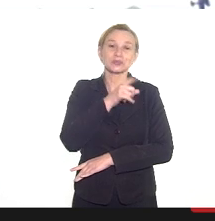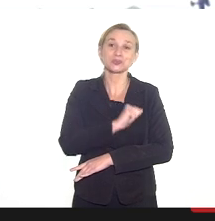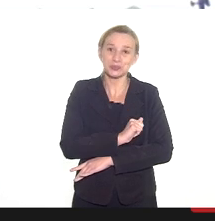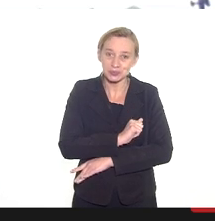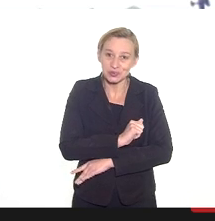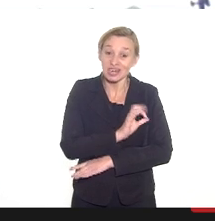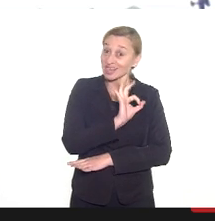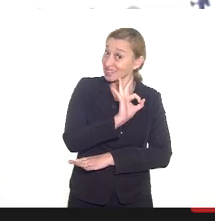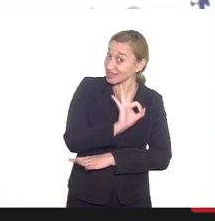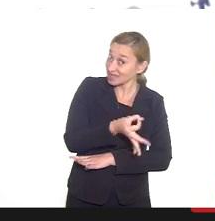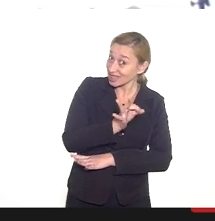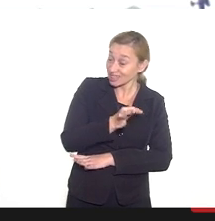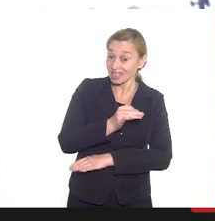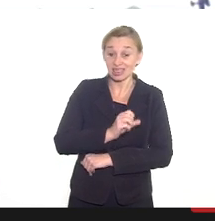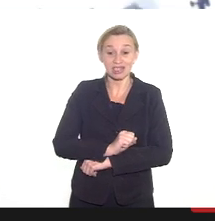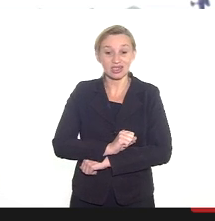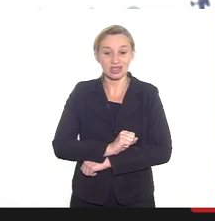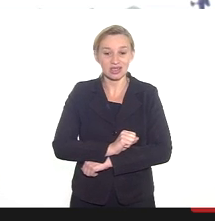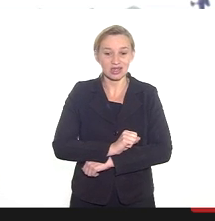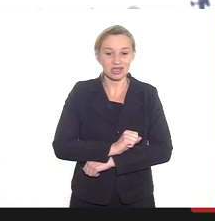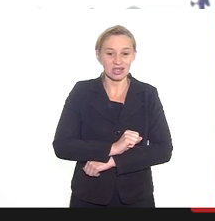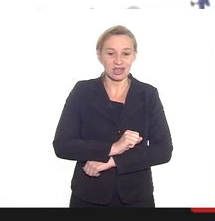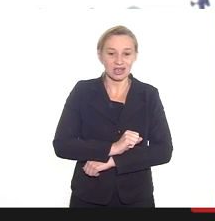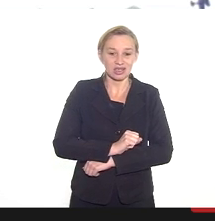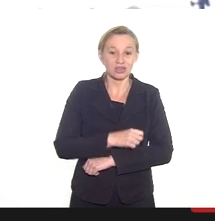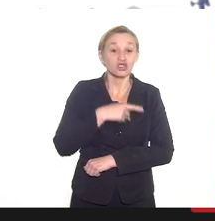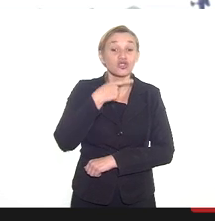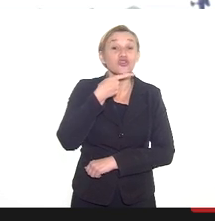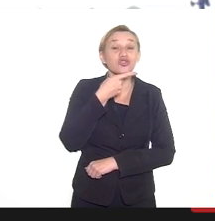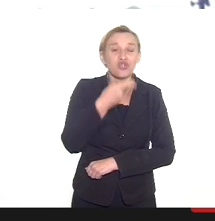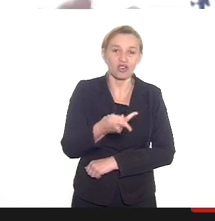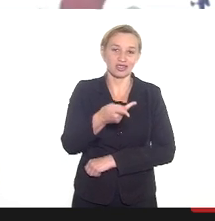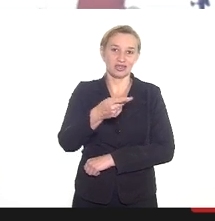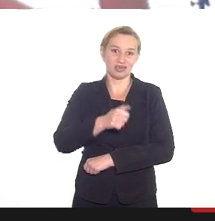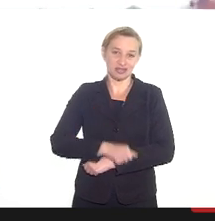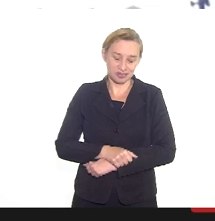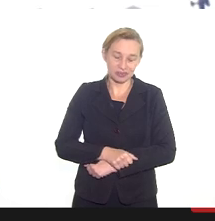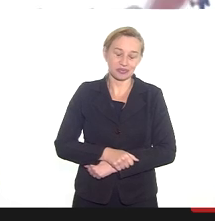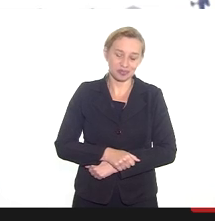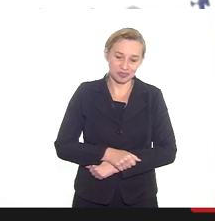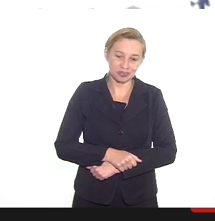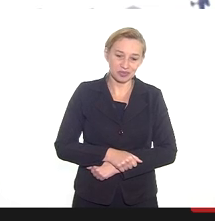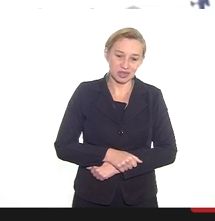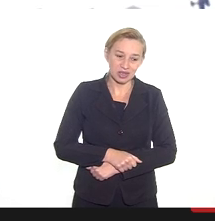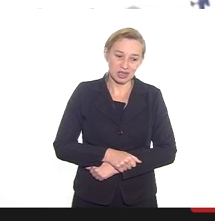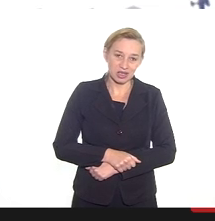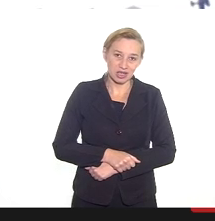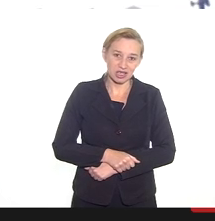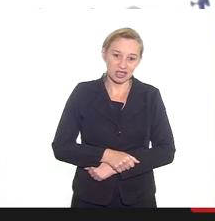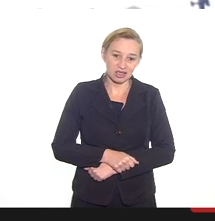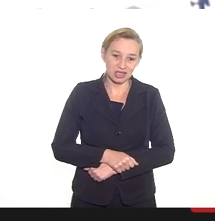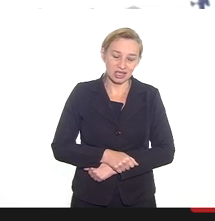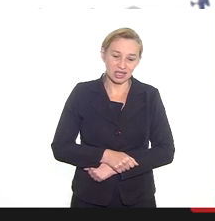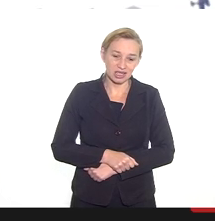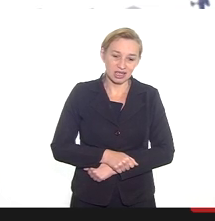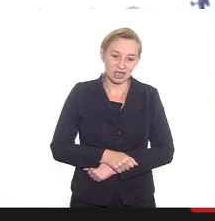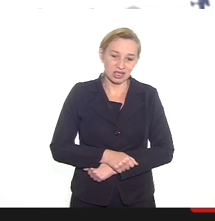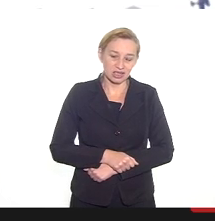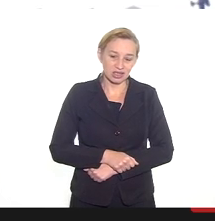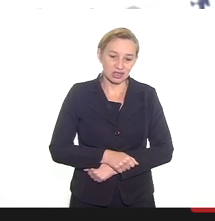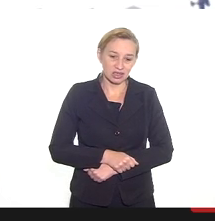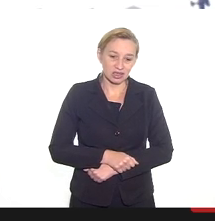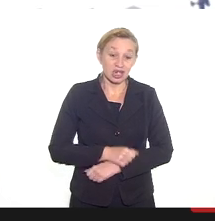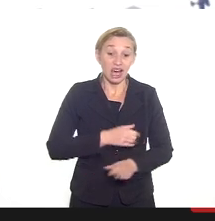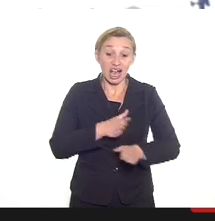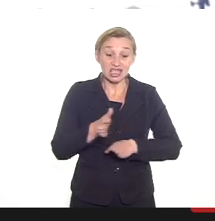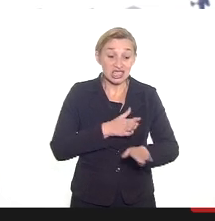e, de certa forma, abriram a sua voz, tentaram, digamos assim, acessar todos